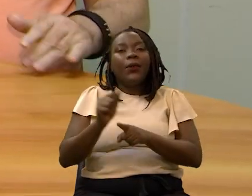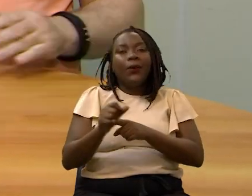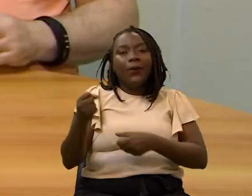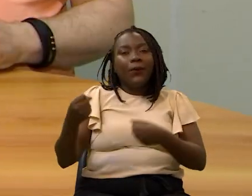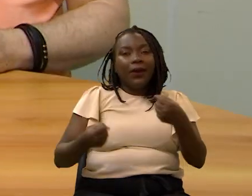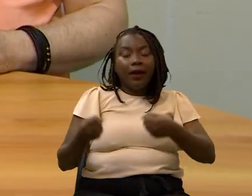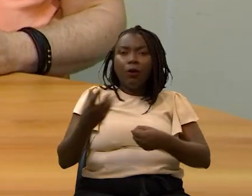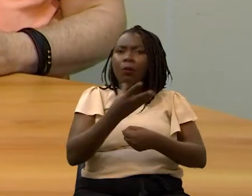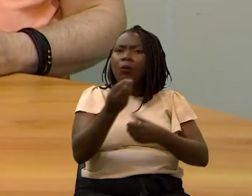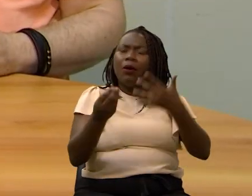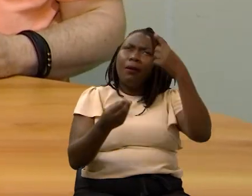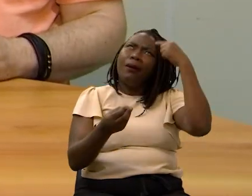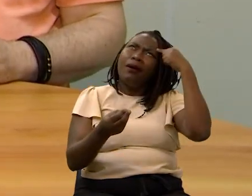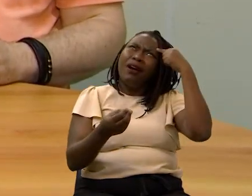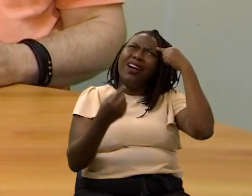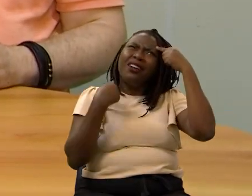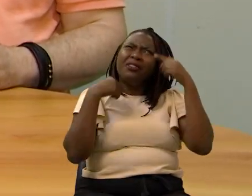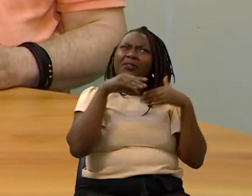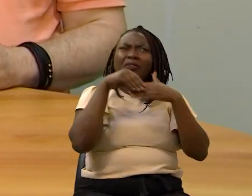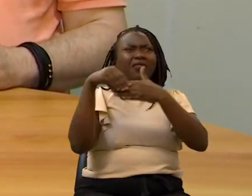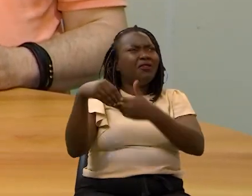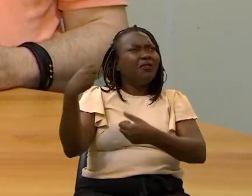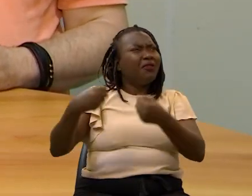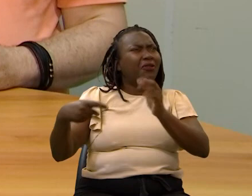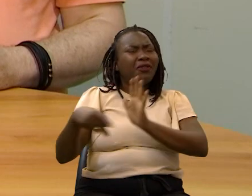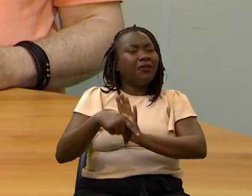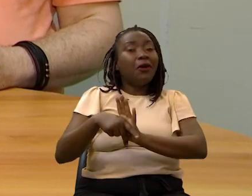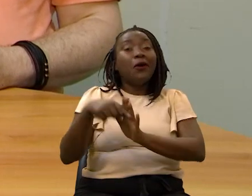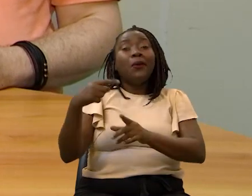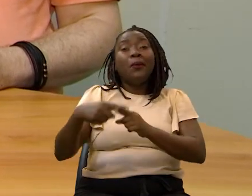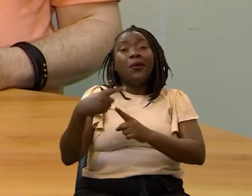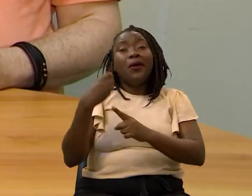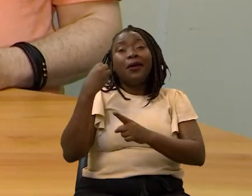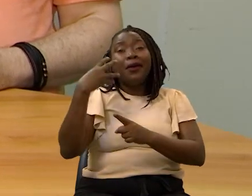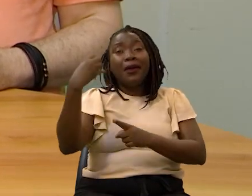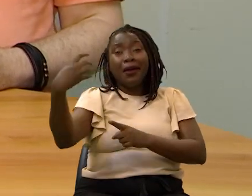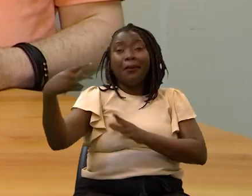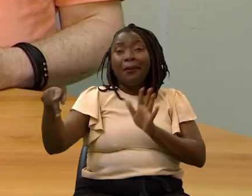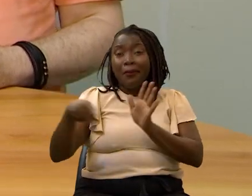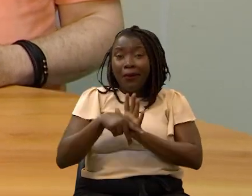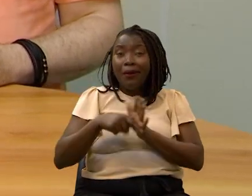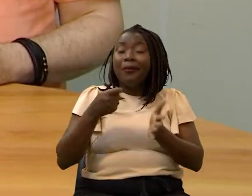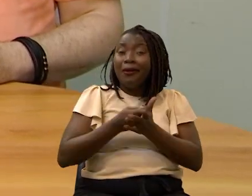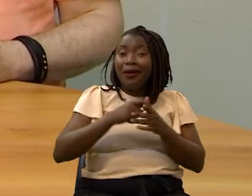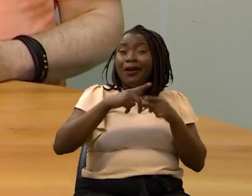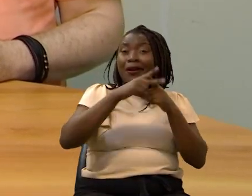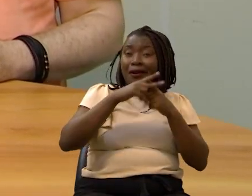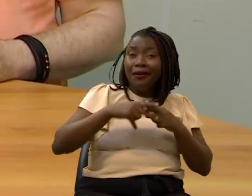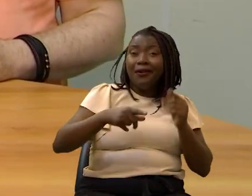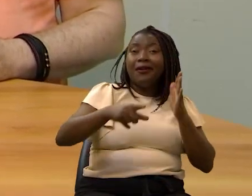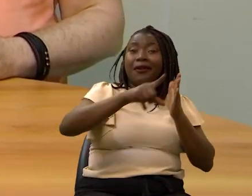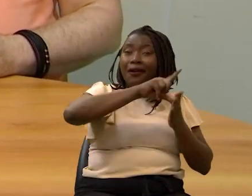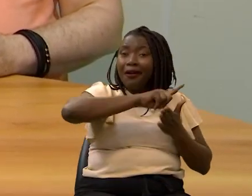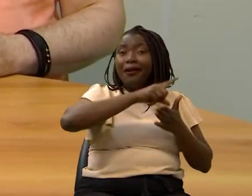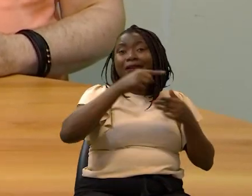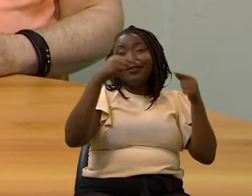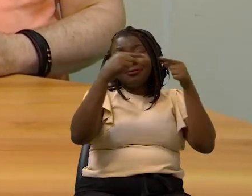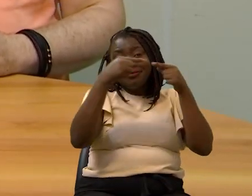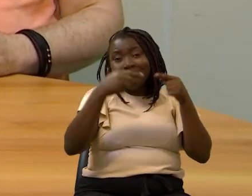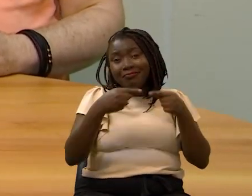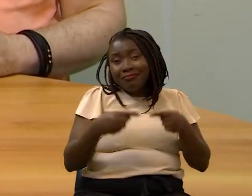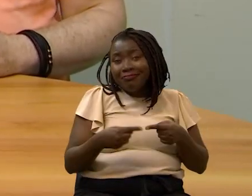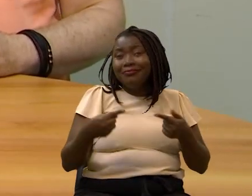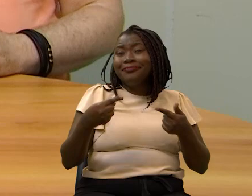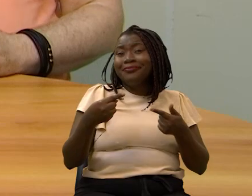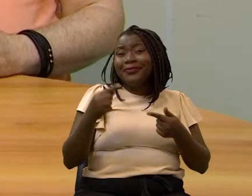aluguel de veículo, porque muita gente pensa assim, bom, não vou levar o meu carro, porque quando você vai fazer uma viagem no seu carro próprio, você tem que fazer uma revisão, você tem que fazer